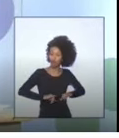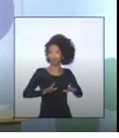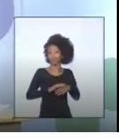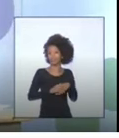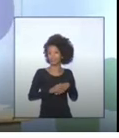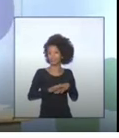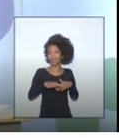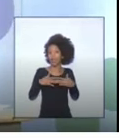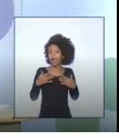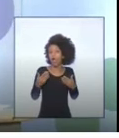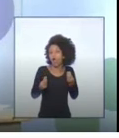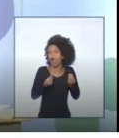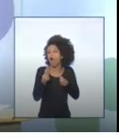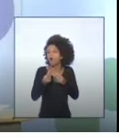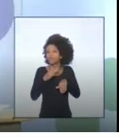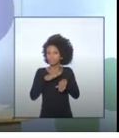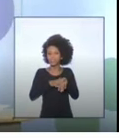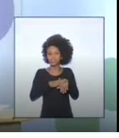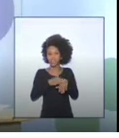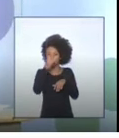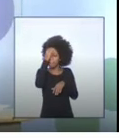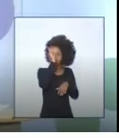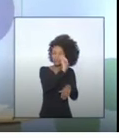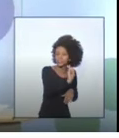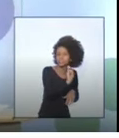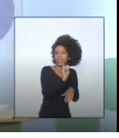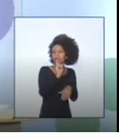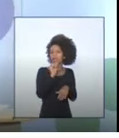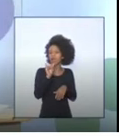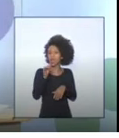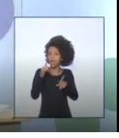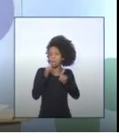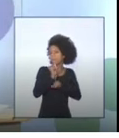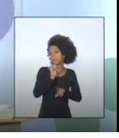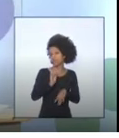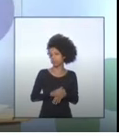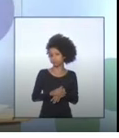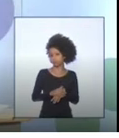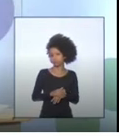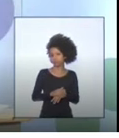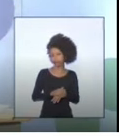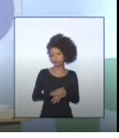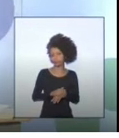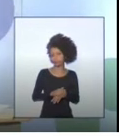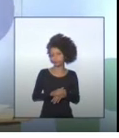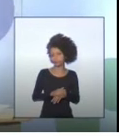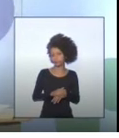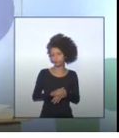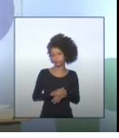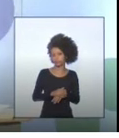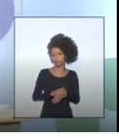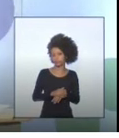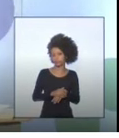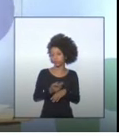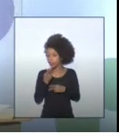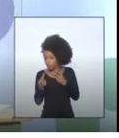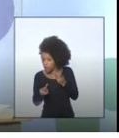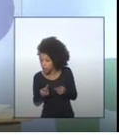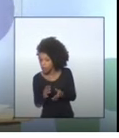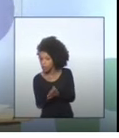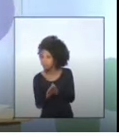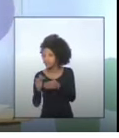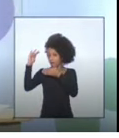ser tomadas e como deve agir para evitar essa situação, então, né? Vamos falar um pouco sobre isso, então?